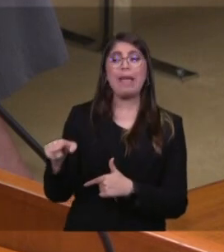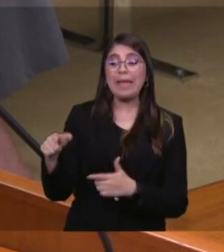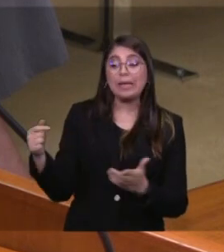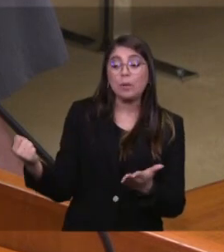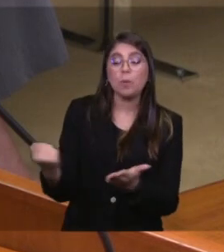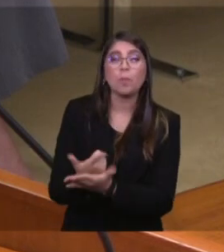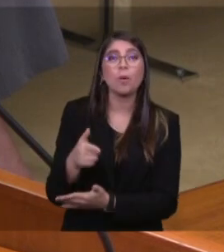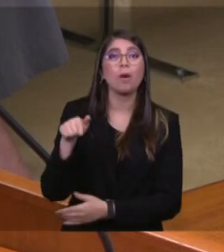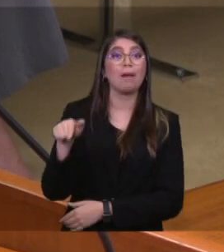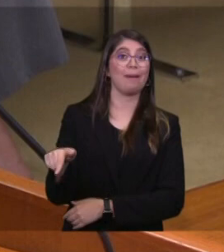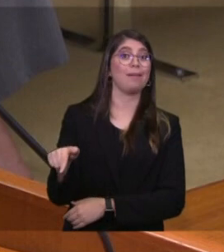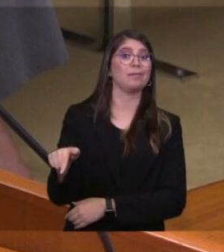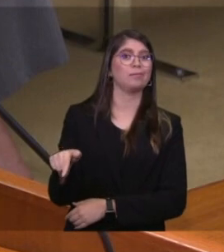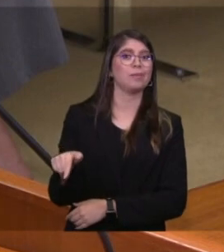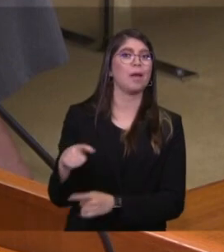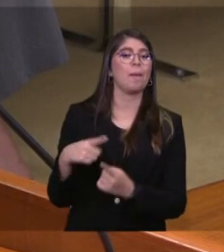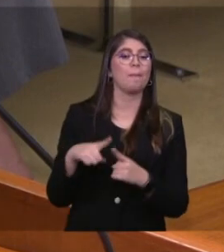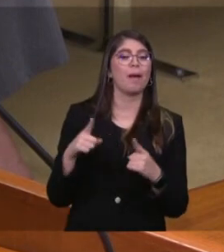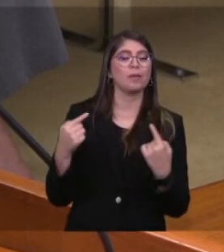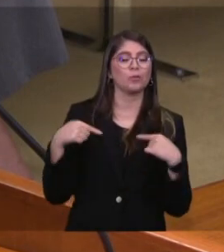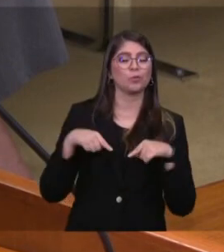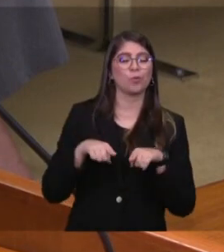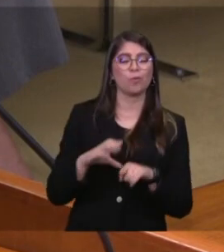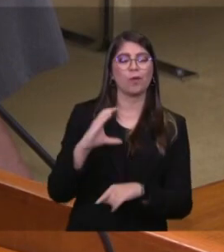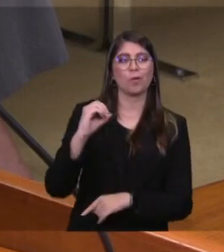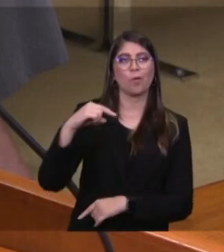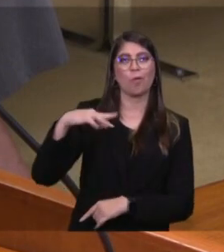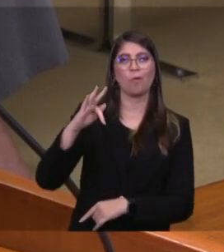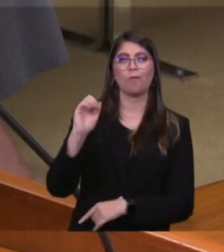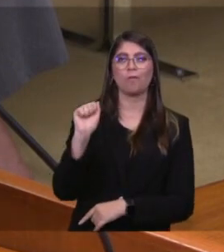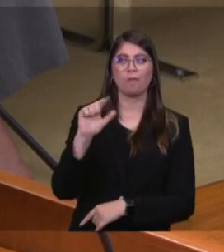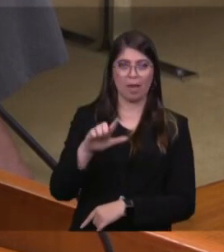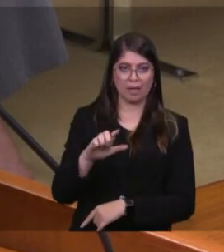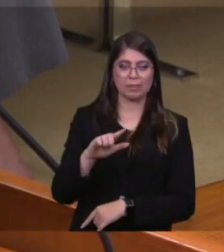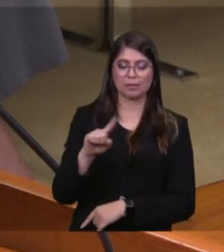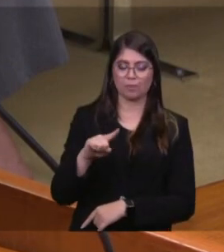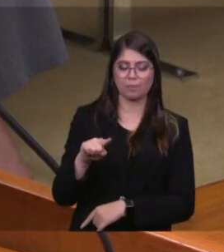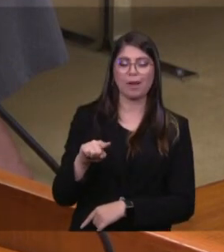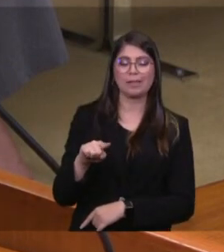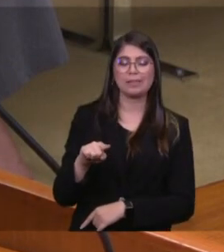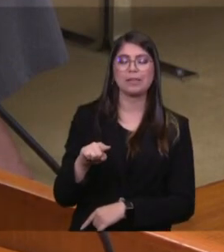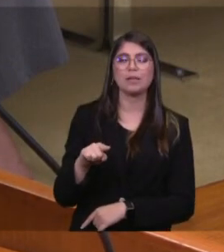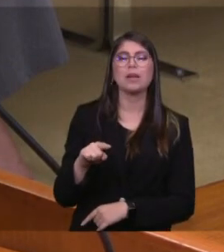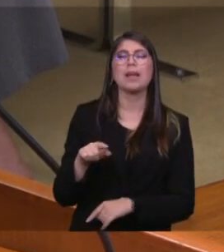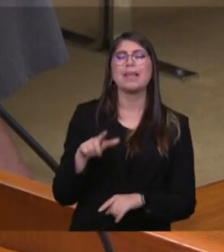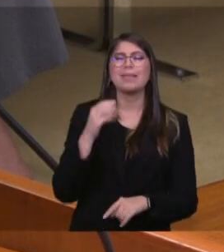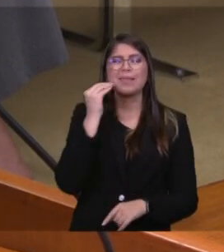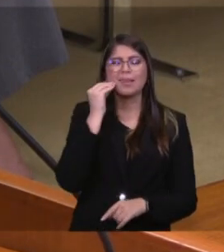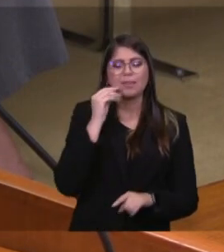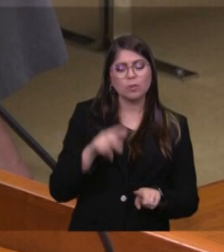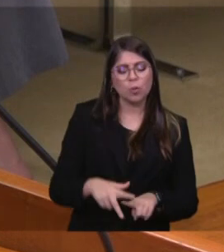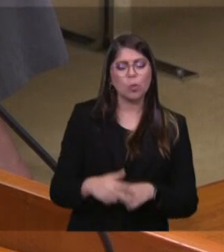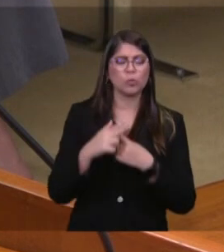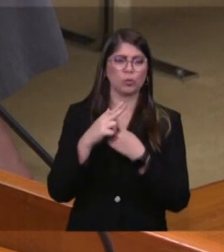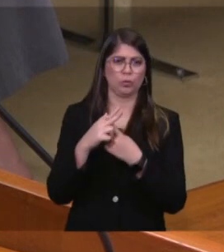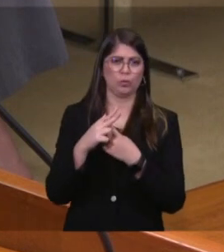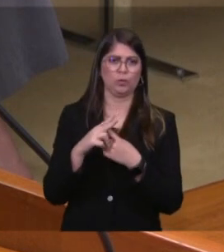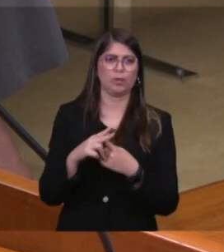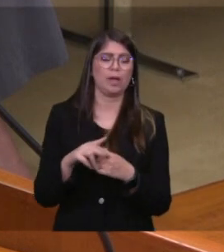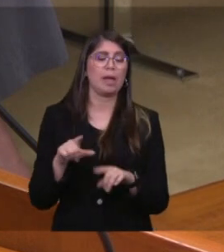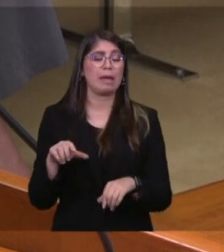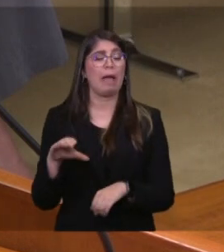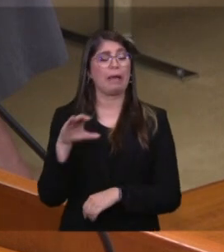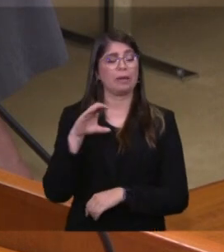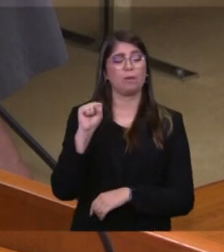mercadoria. O convênio CONFAS veio corrigir essa distorção. Essa egrégia corte, quando do julgamento